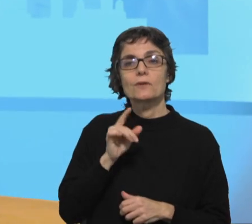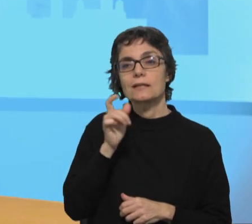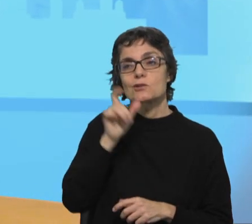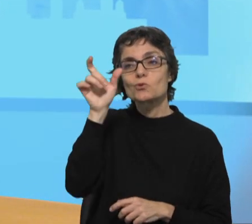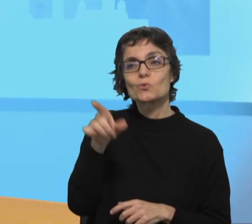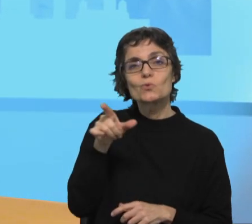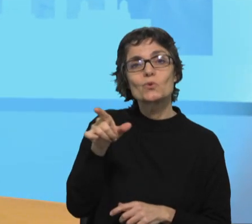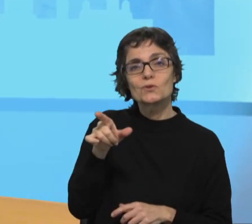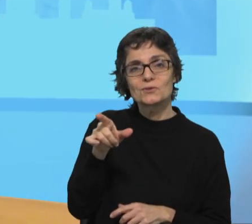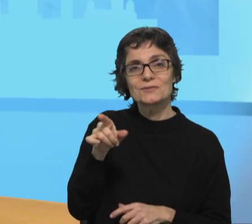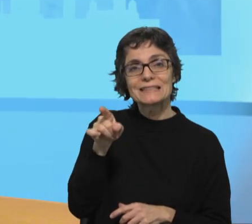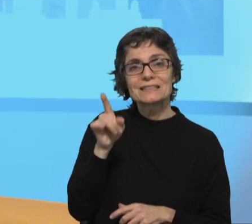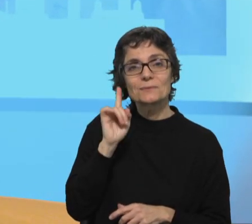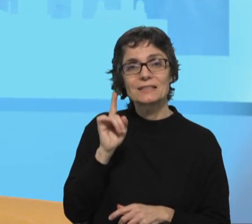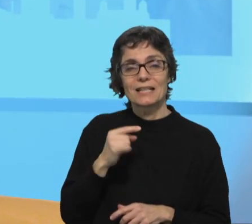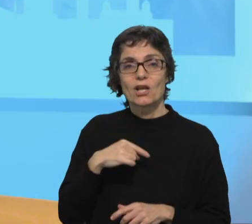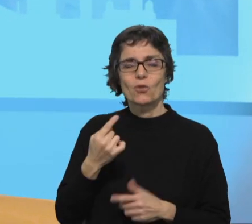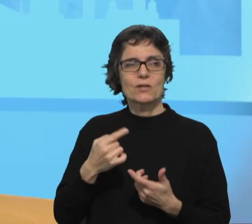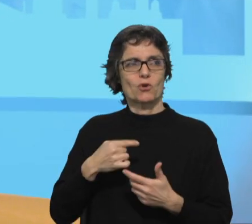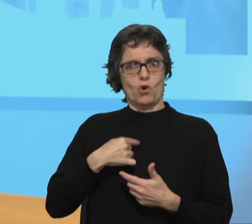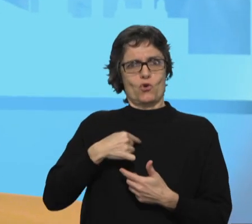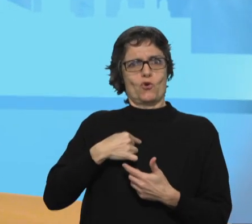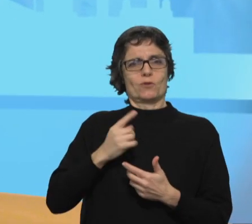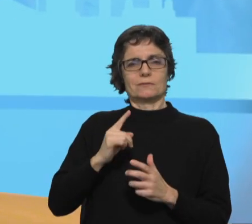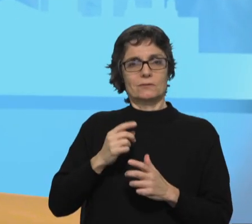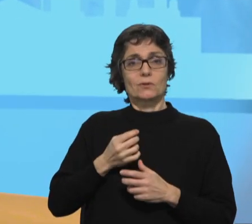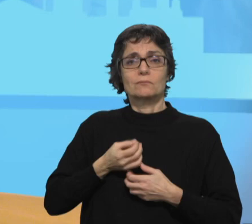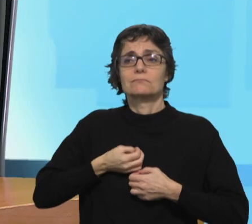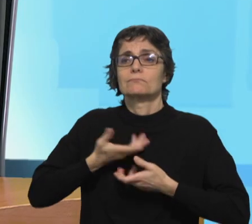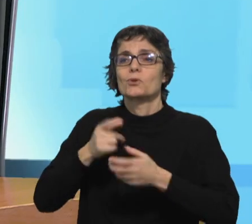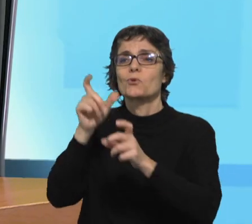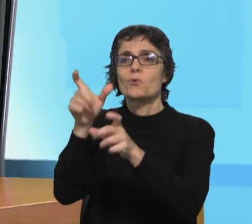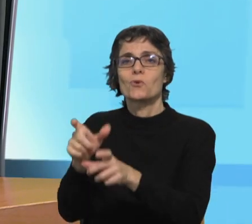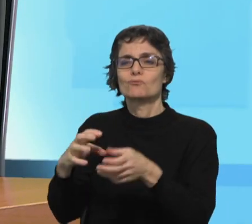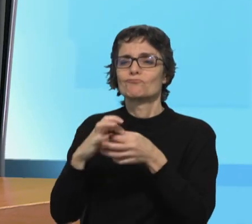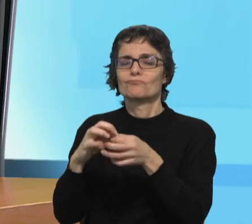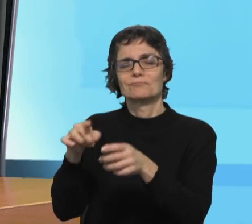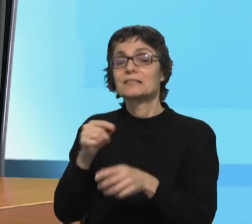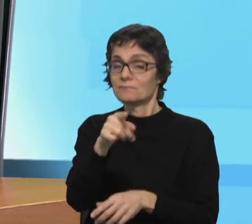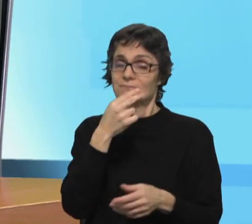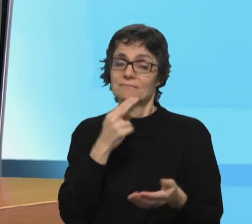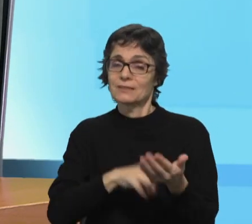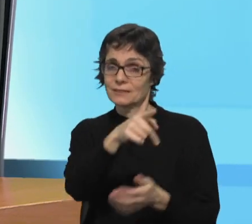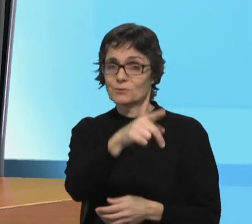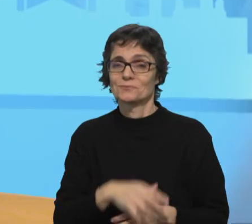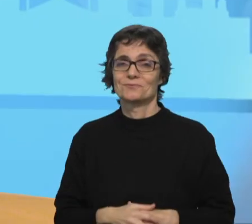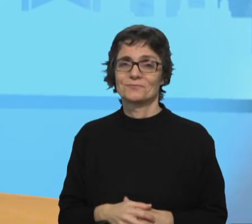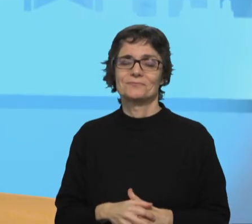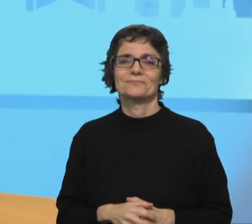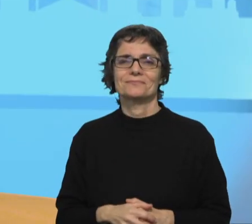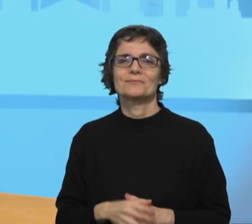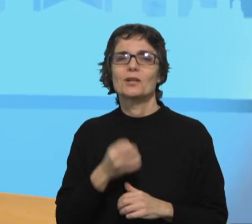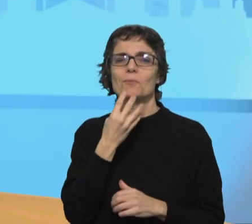rompermos a nossa tradicional bolha de autossuficiência também. Nem mais. O resto é conversa. Muito bem, Frei José Nunes,